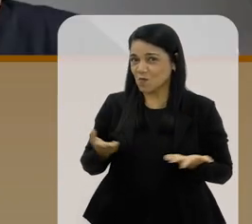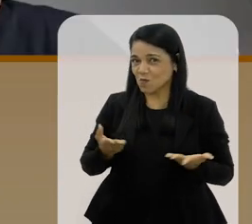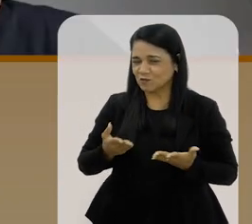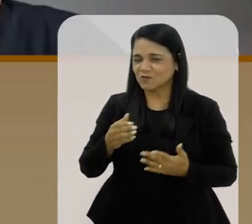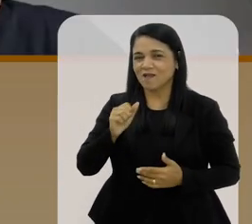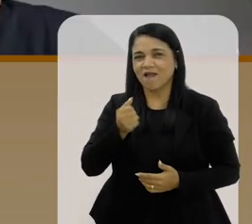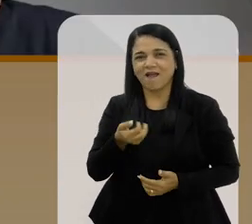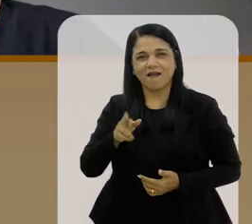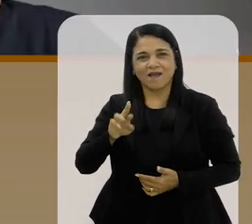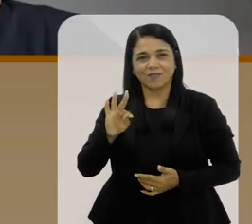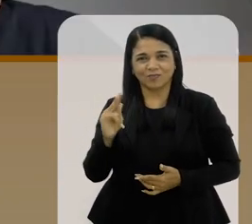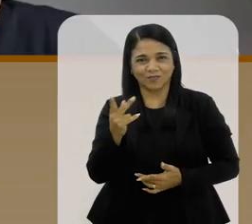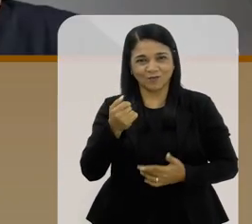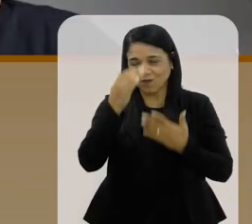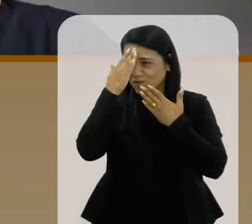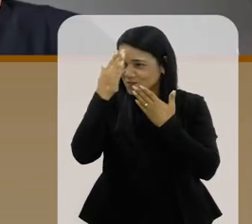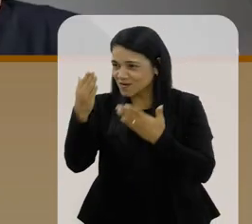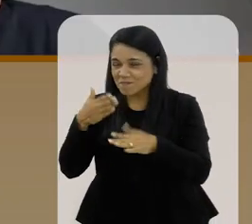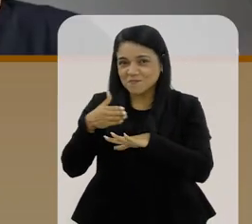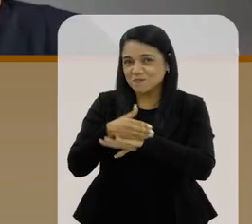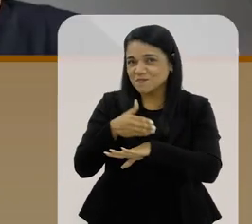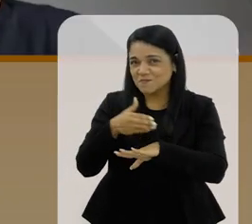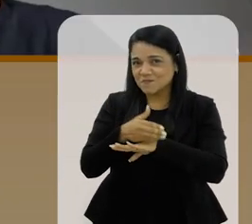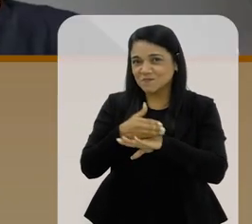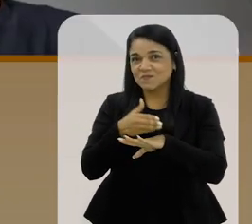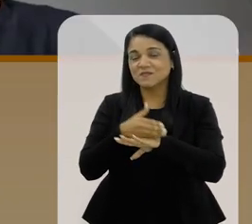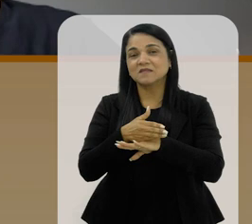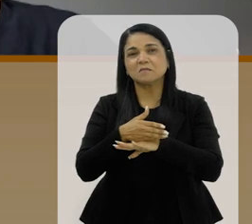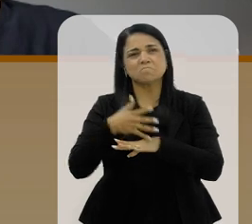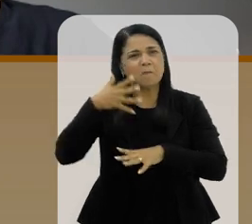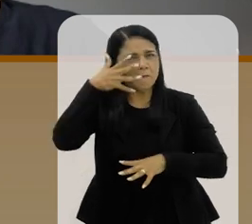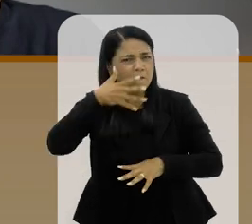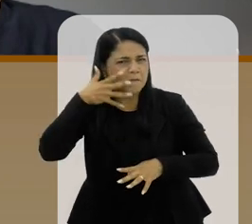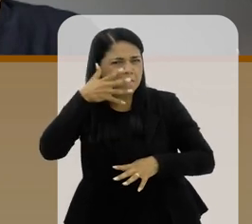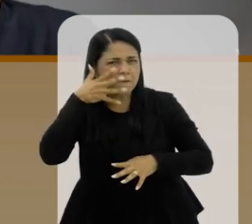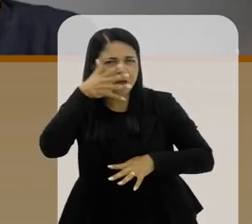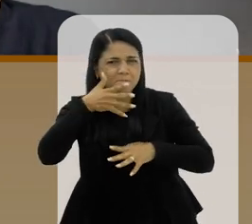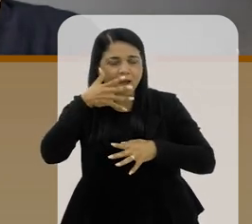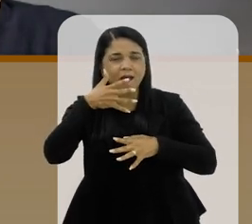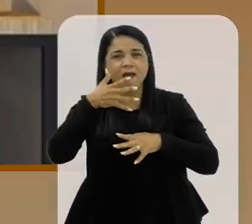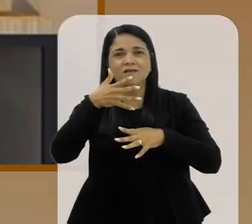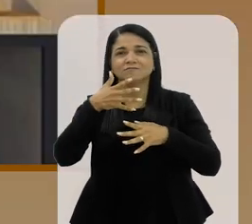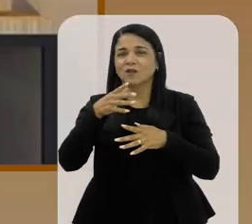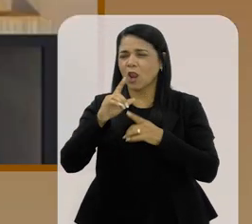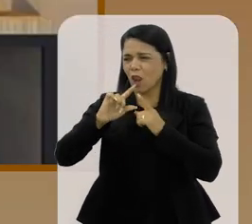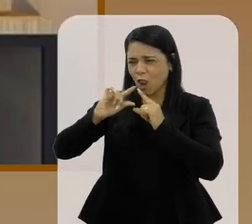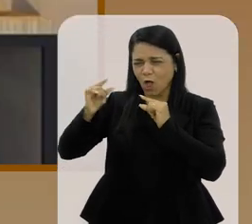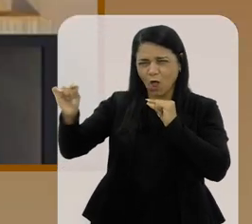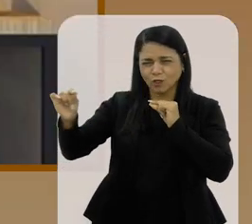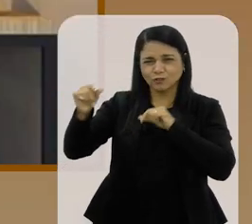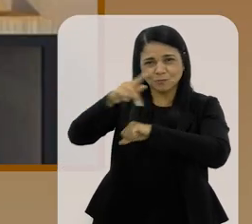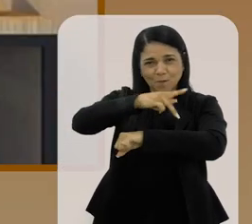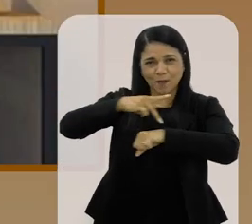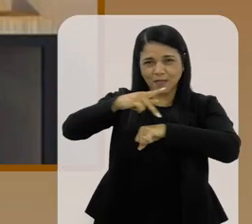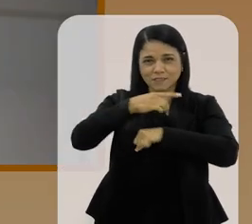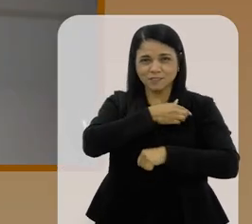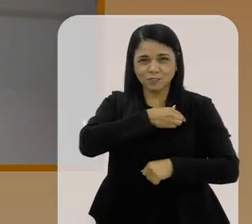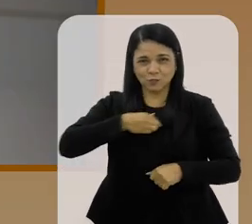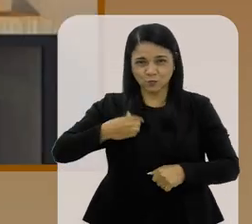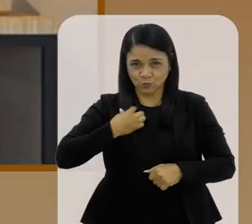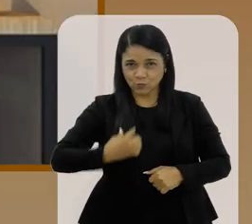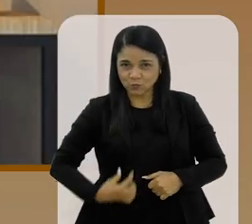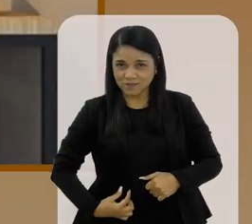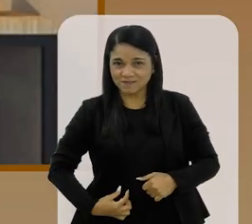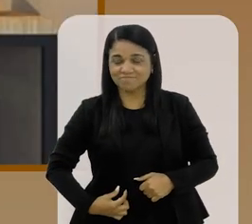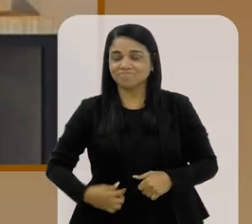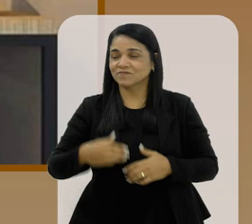muito obrigada pela sua participação. Obrigada também por estar falando com a gente aí de tão longe, na Suíça.